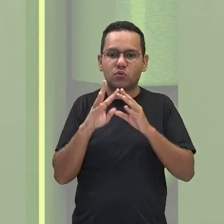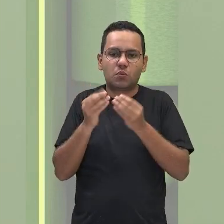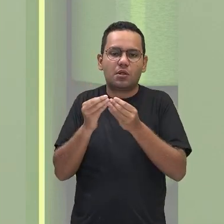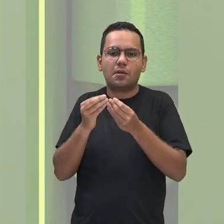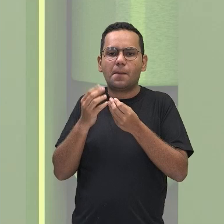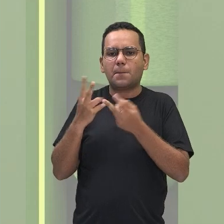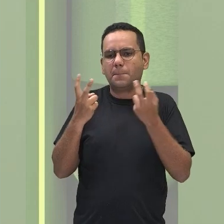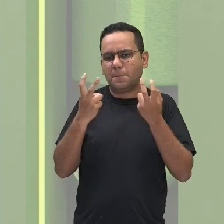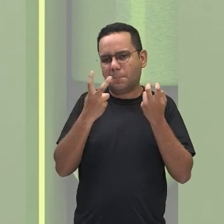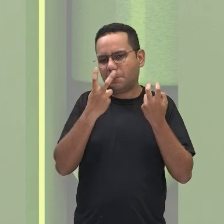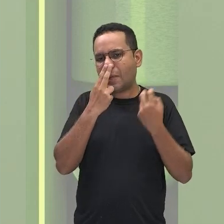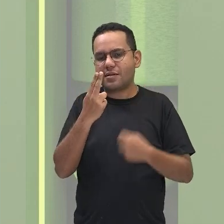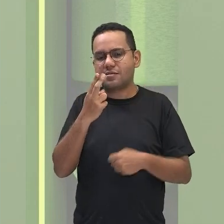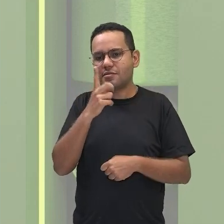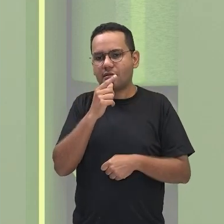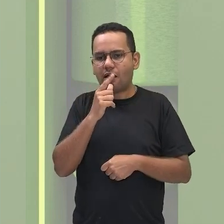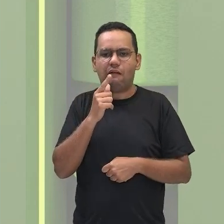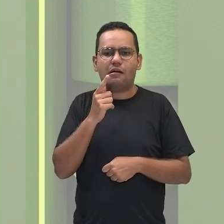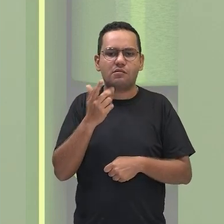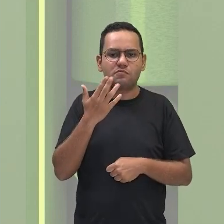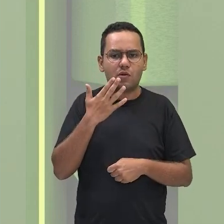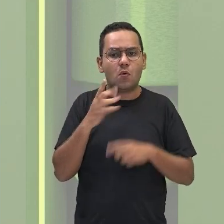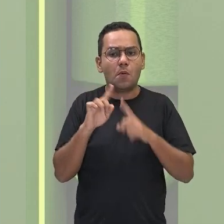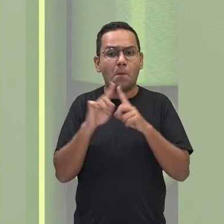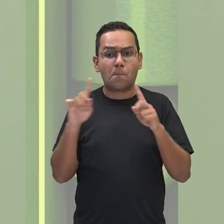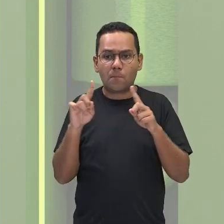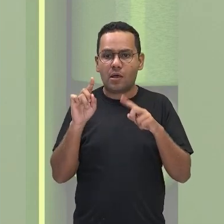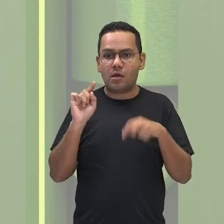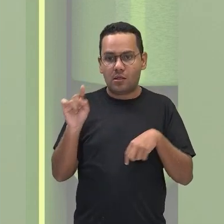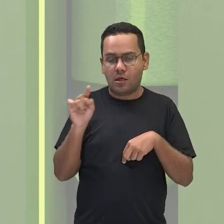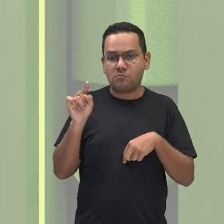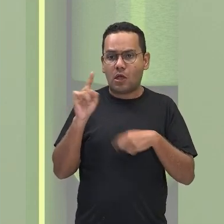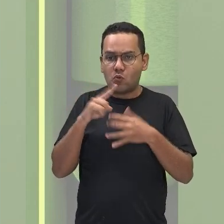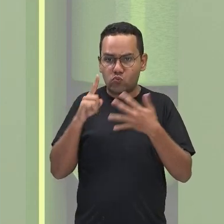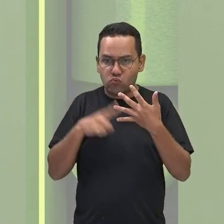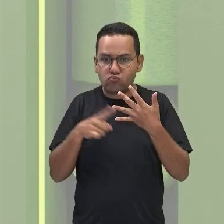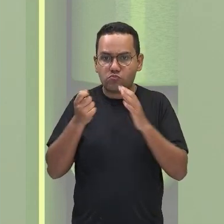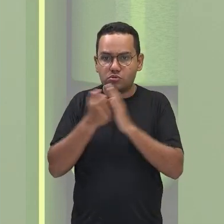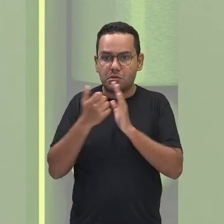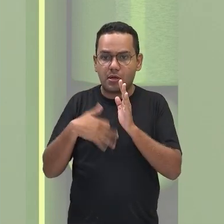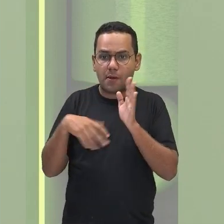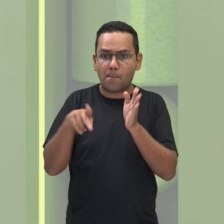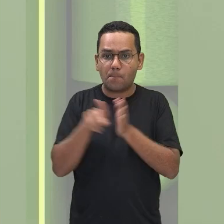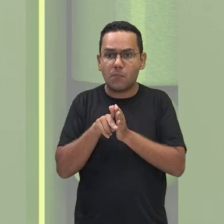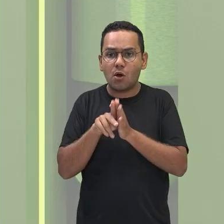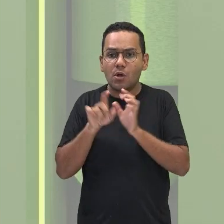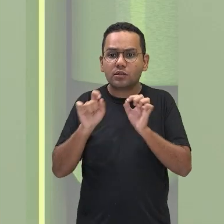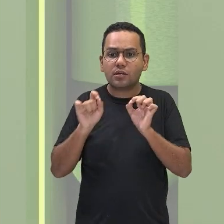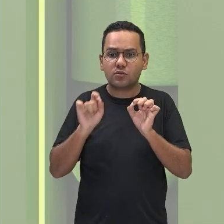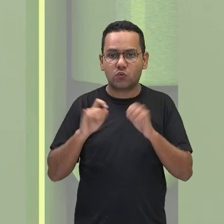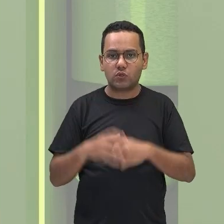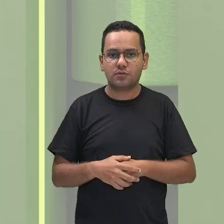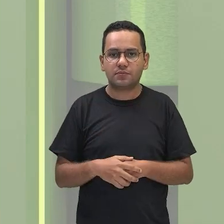de uma determinada cor, mas é porque os pigmentos que dão cor àquela gelatina, eles estão ali em